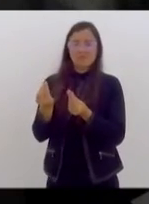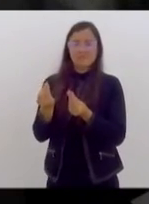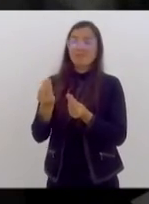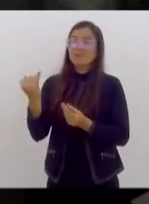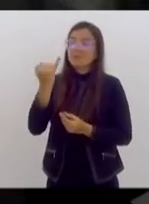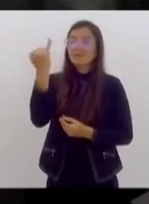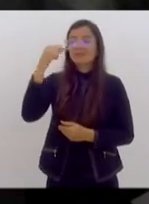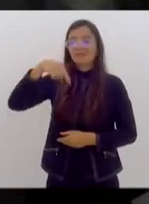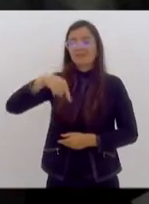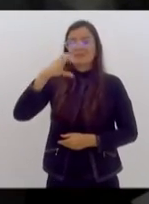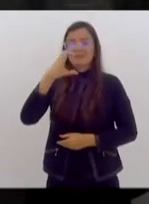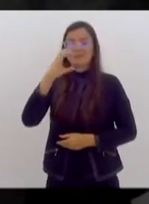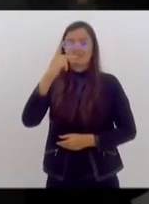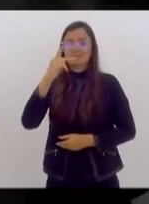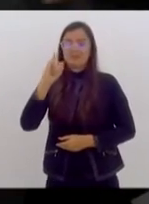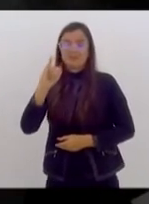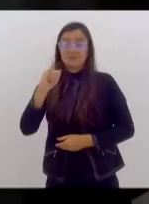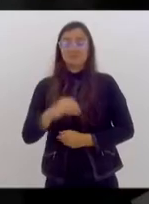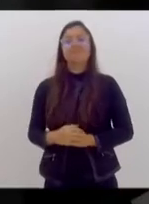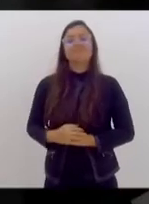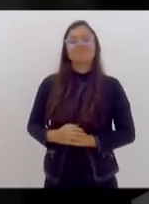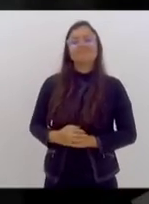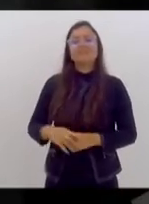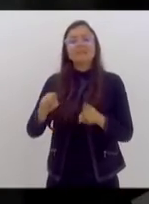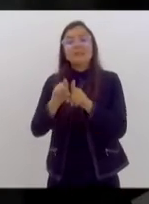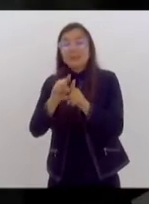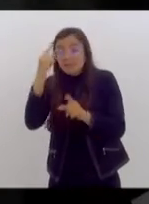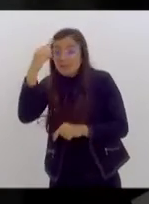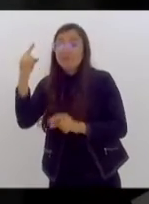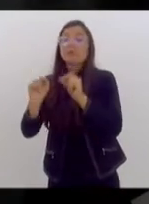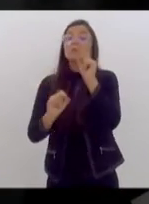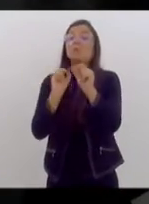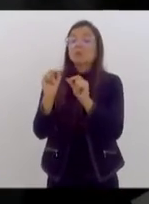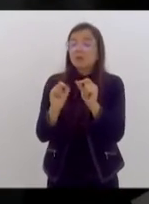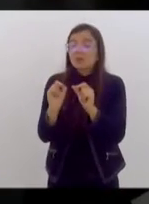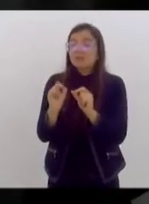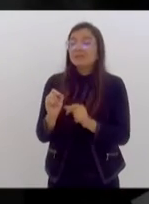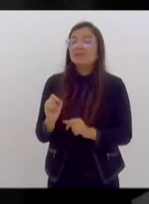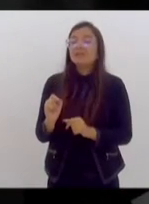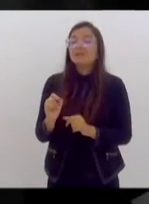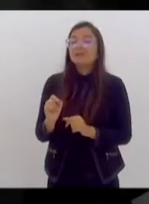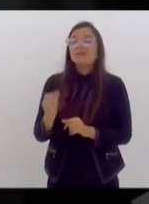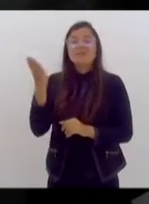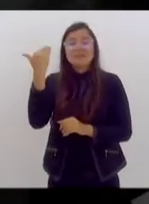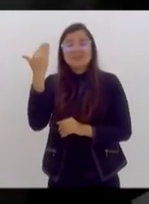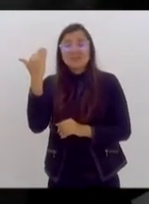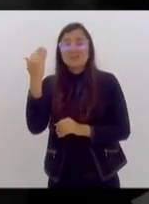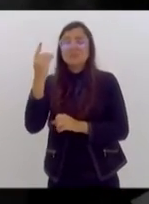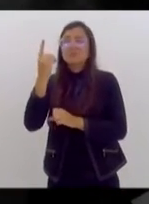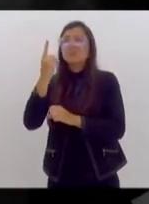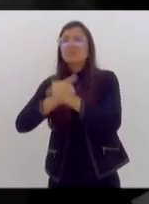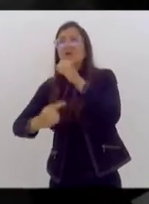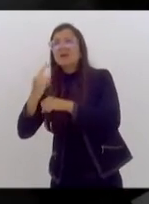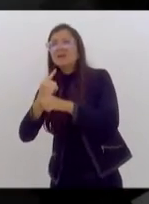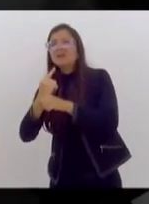pouco lembrar que foi preciso esperar um ano ou mais para que essa CP estivesse instalada e